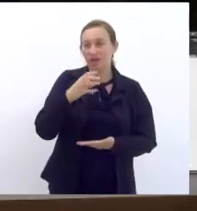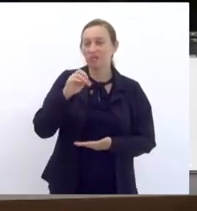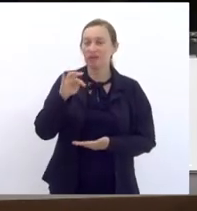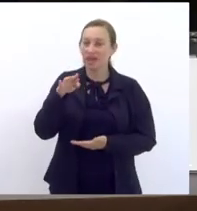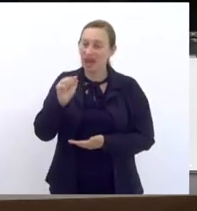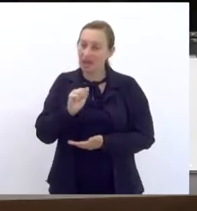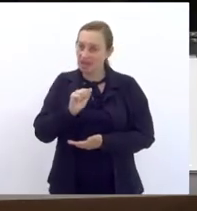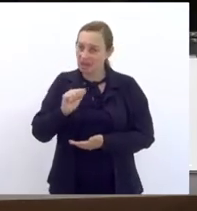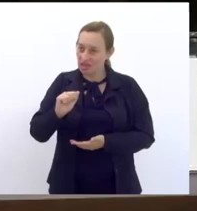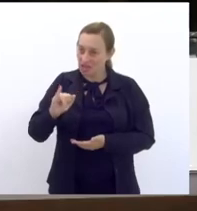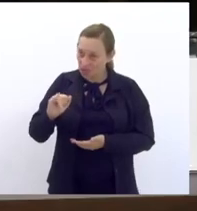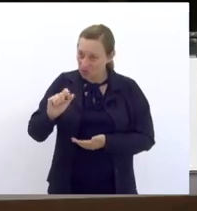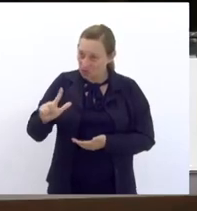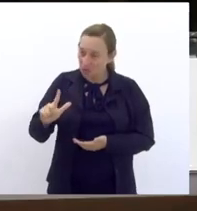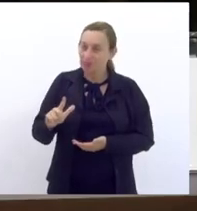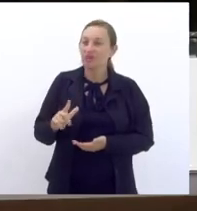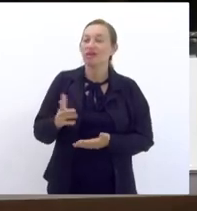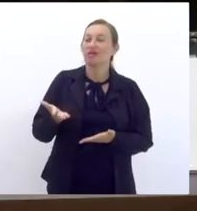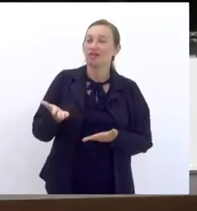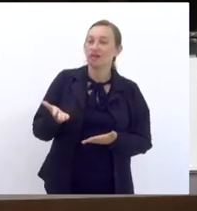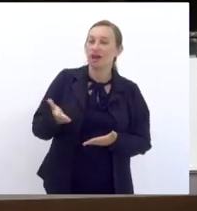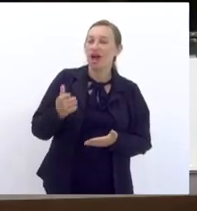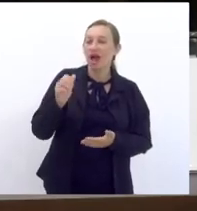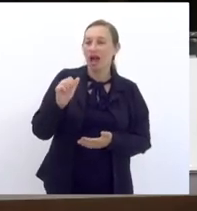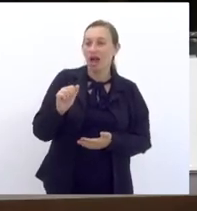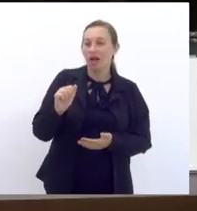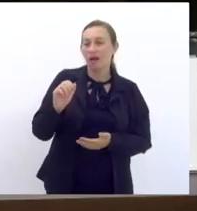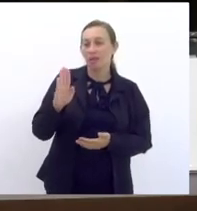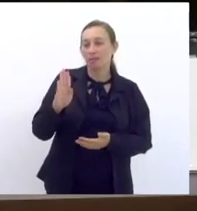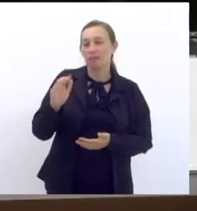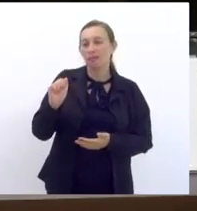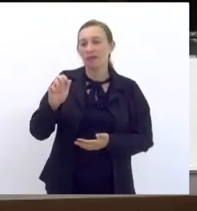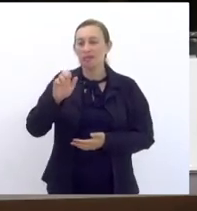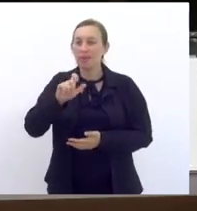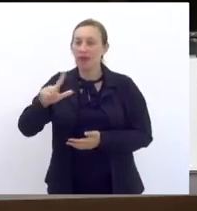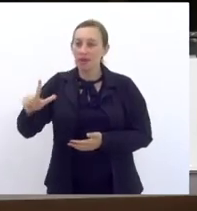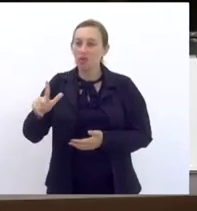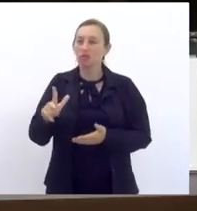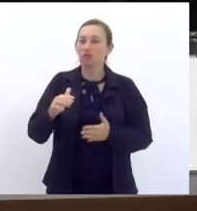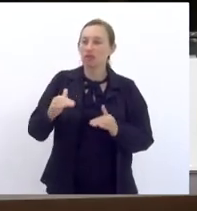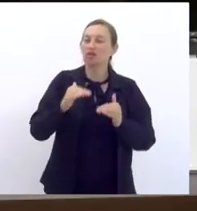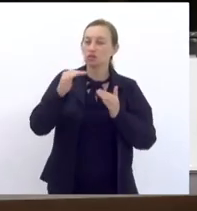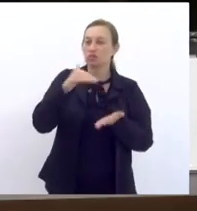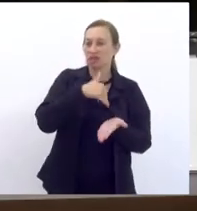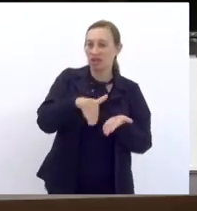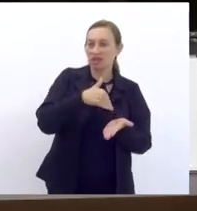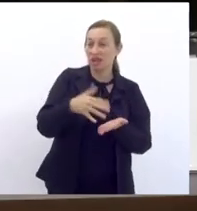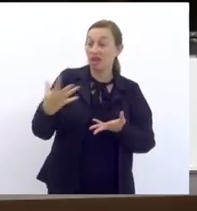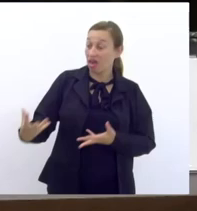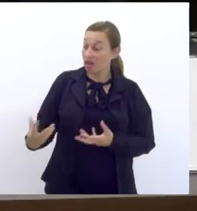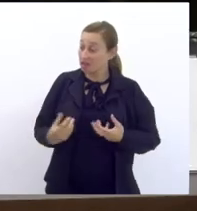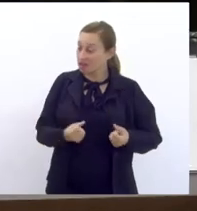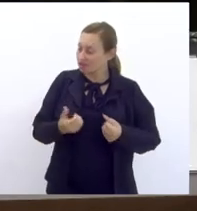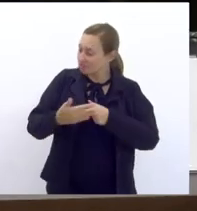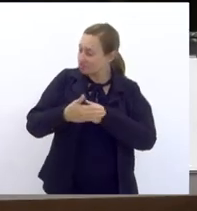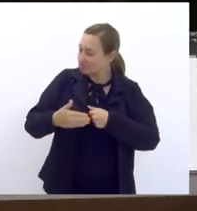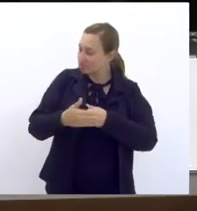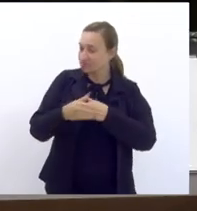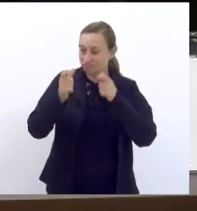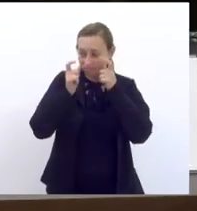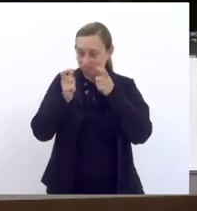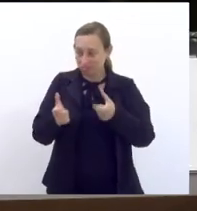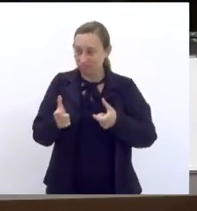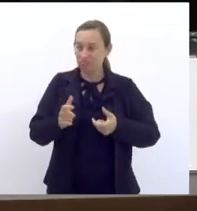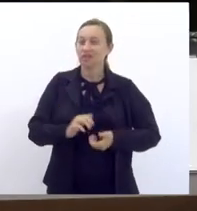Silvinha ainda na época A Bebel quando era super secretário eles nos recebem nos enchem de carinho de atenção